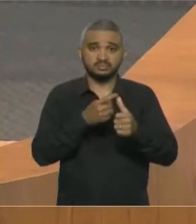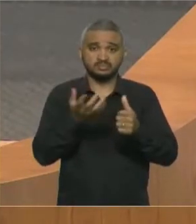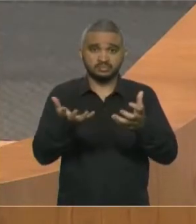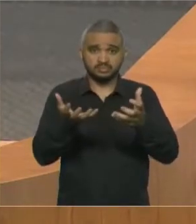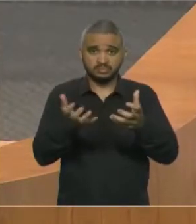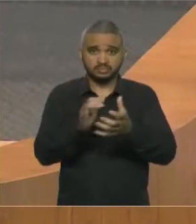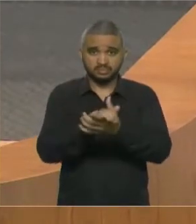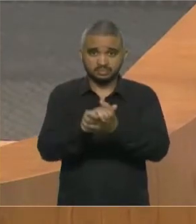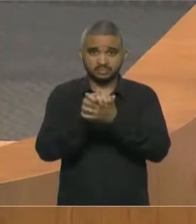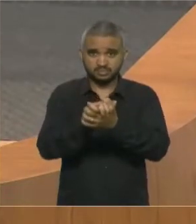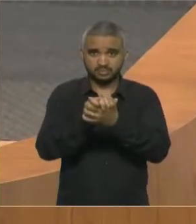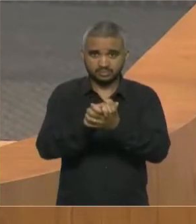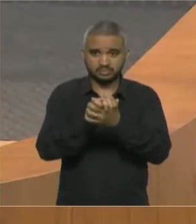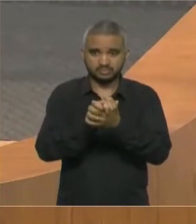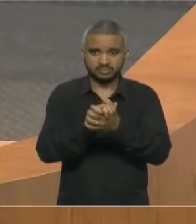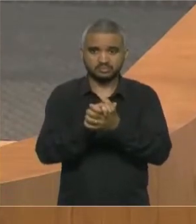estamos